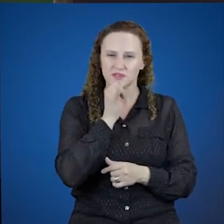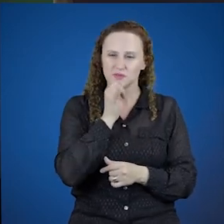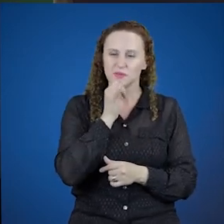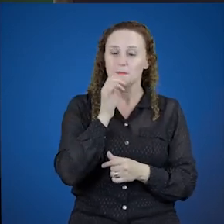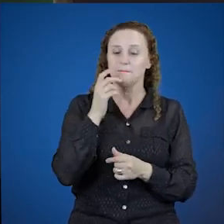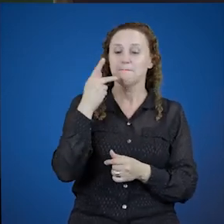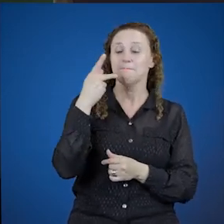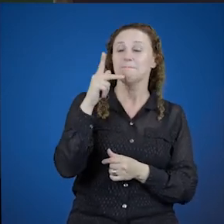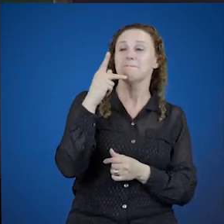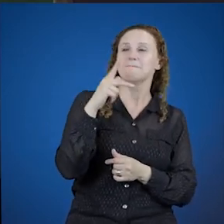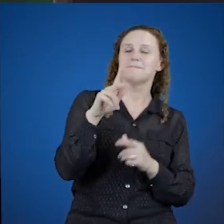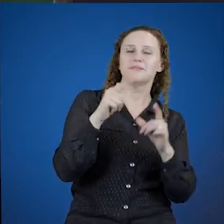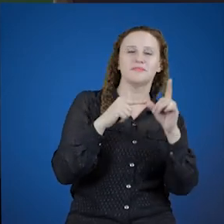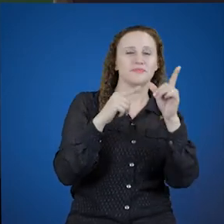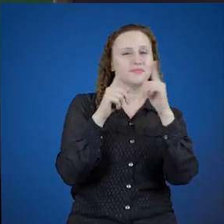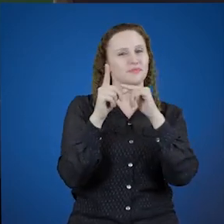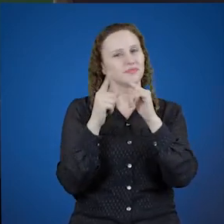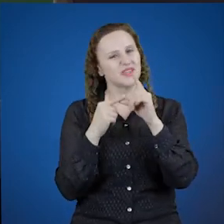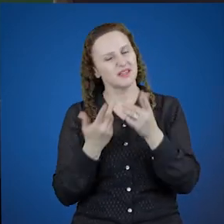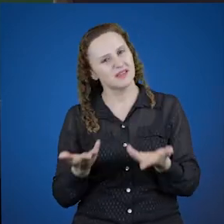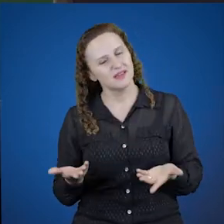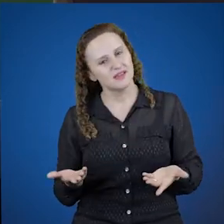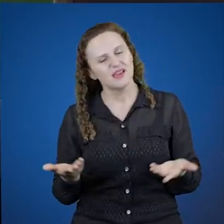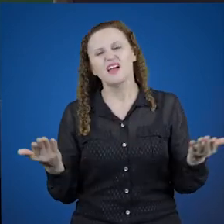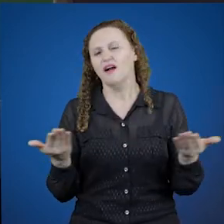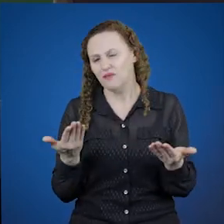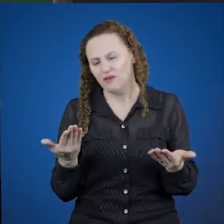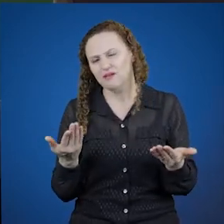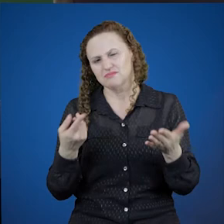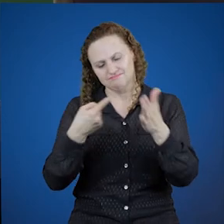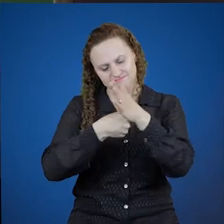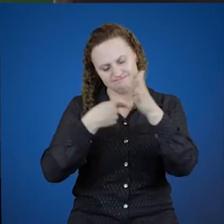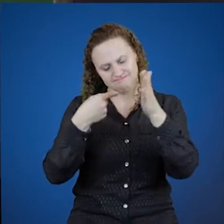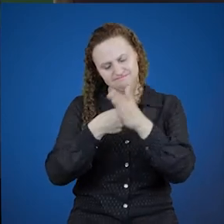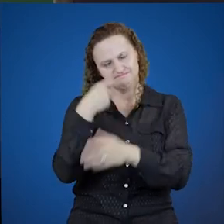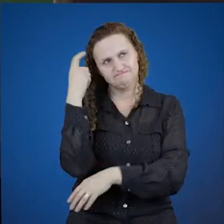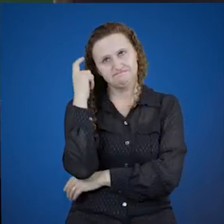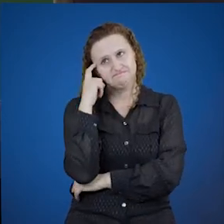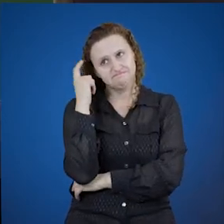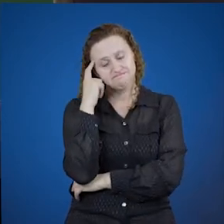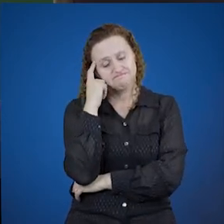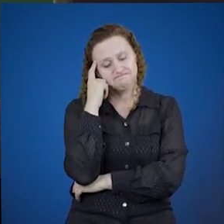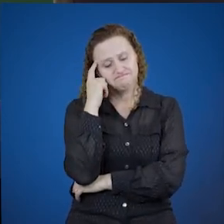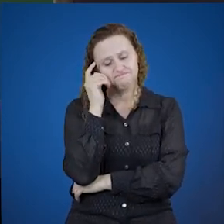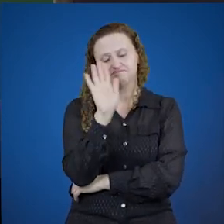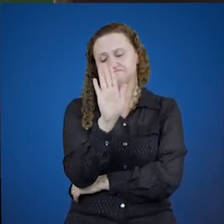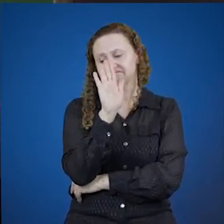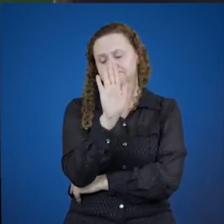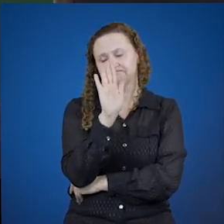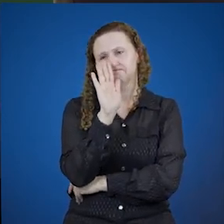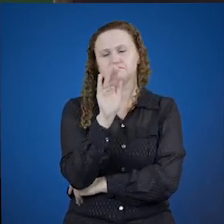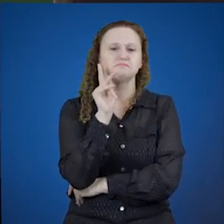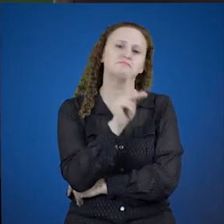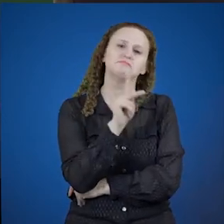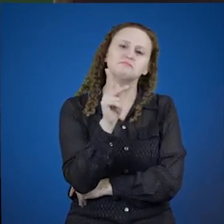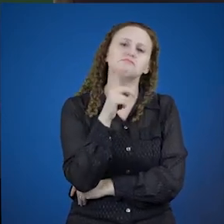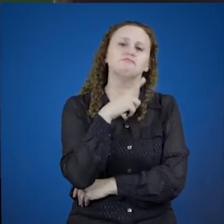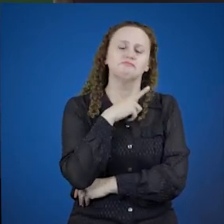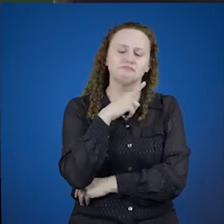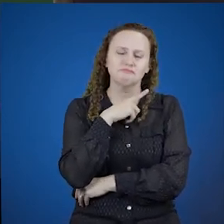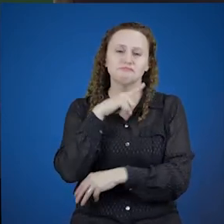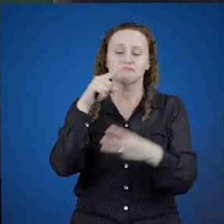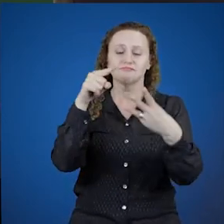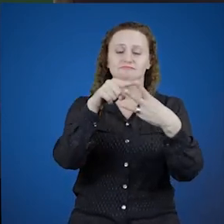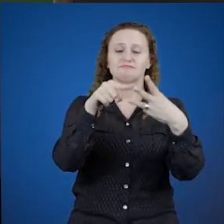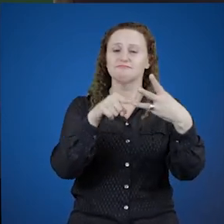o aluno você deve estar me perguntando agora Professor Espera aí nós temos